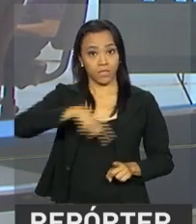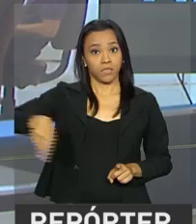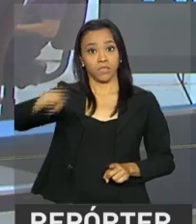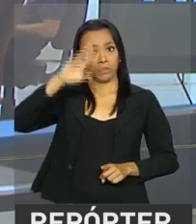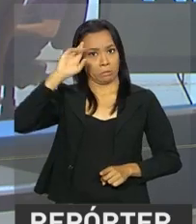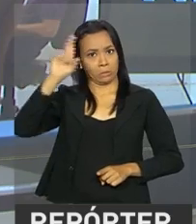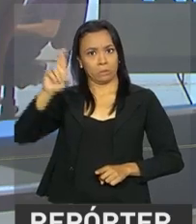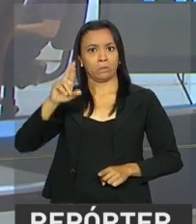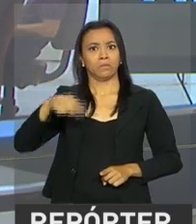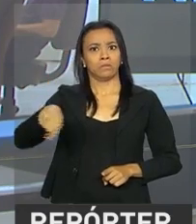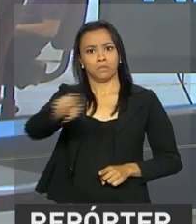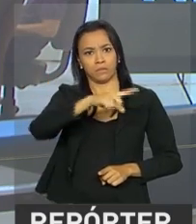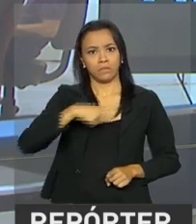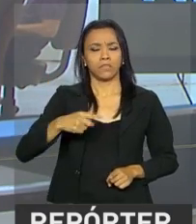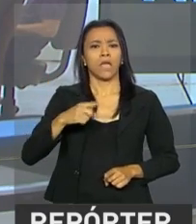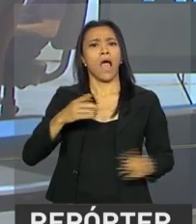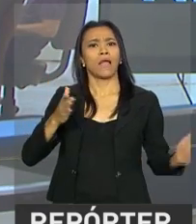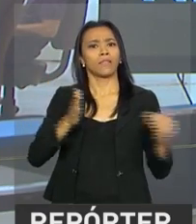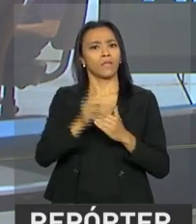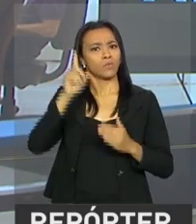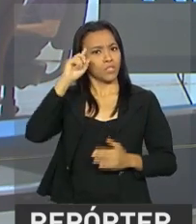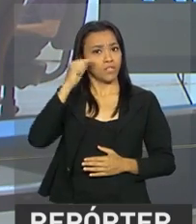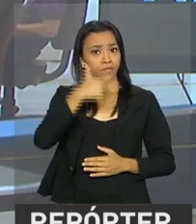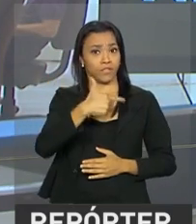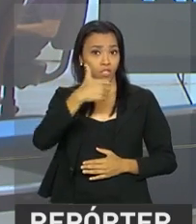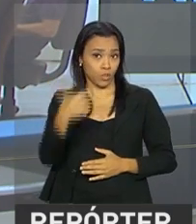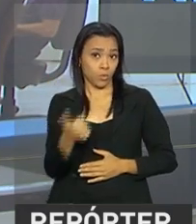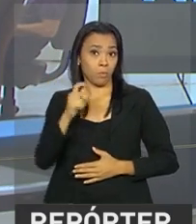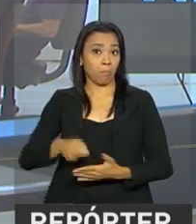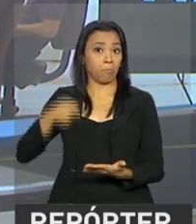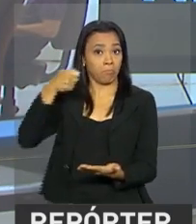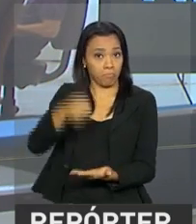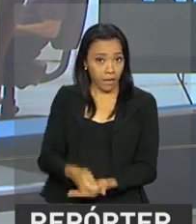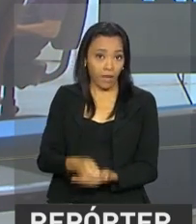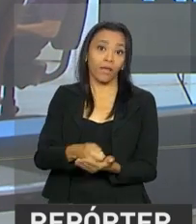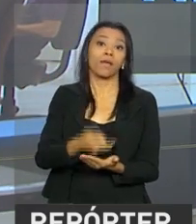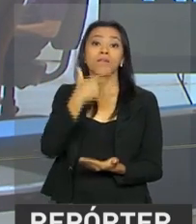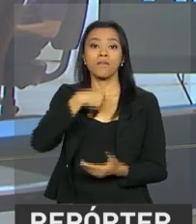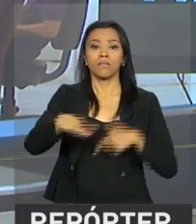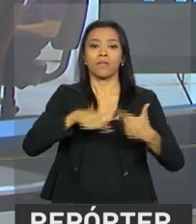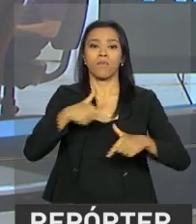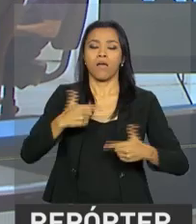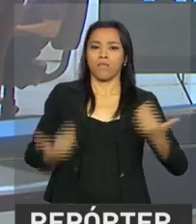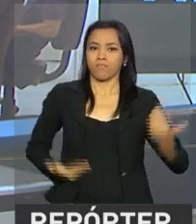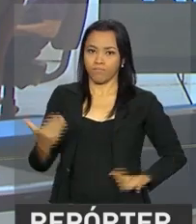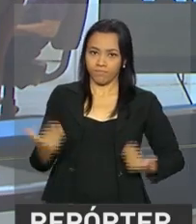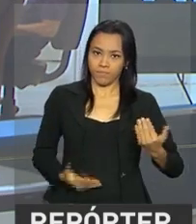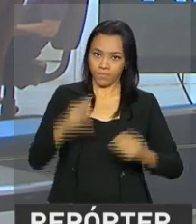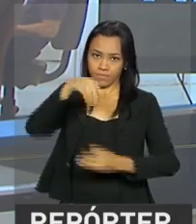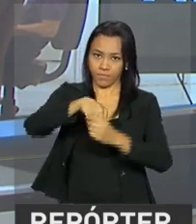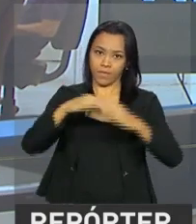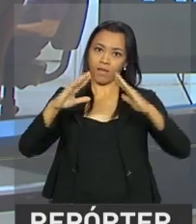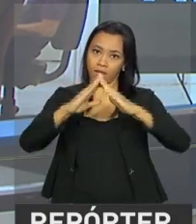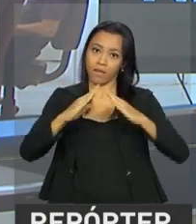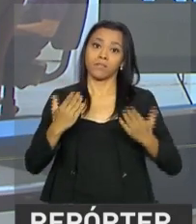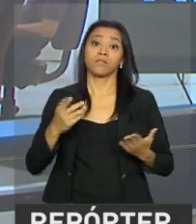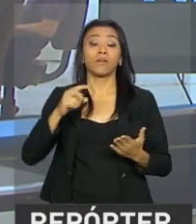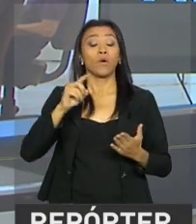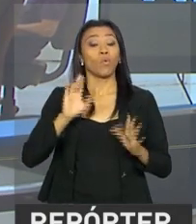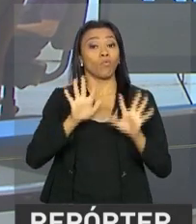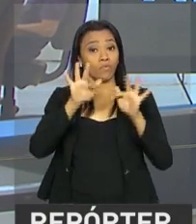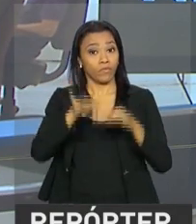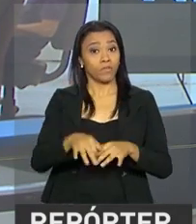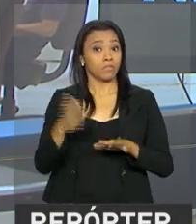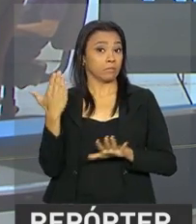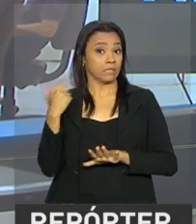têm até o dia 21 para pagar os tributos dos empregados domésticos. O prazo, que geralmente termina no dia